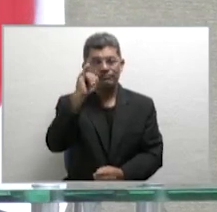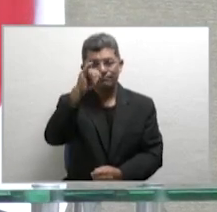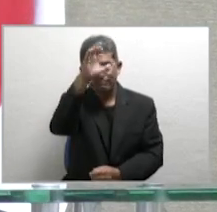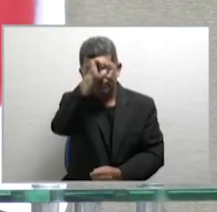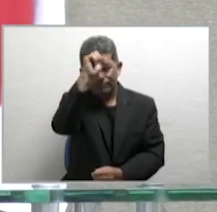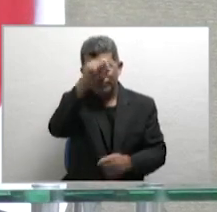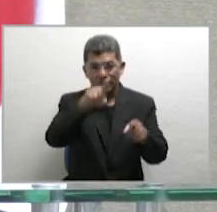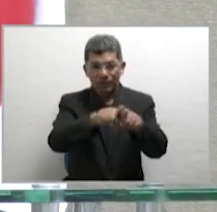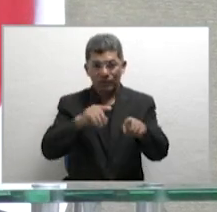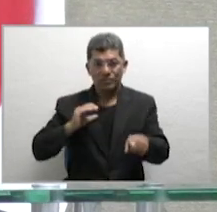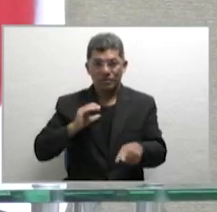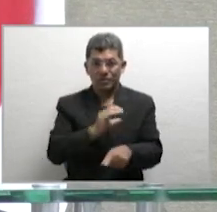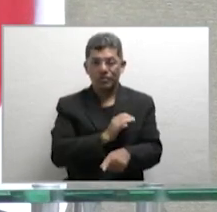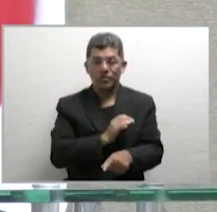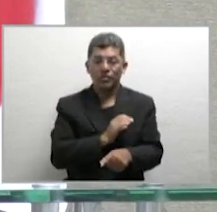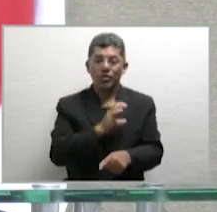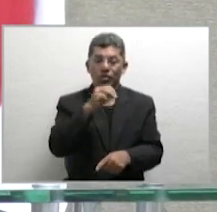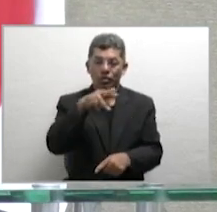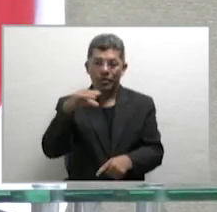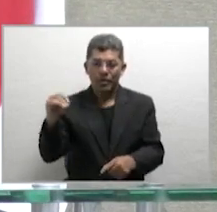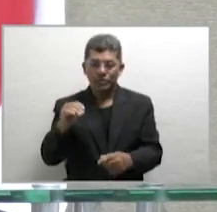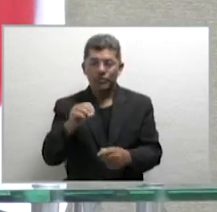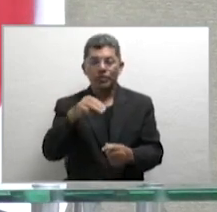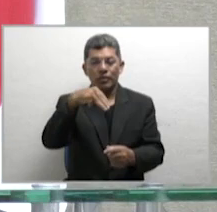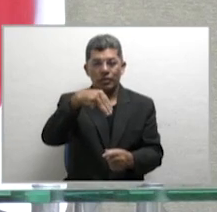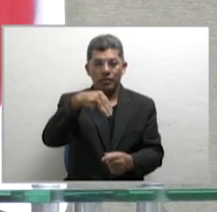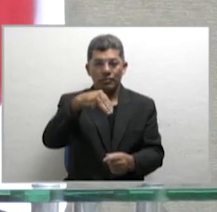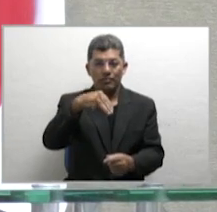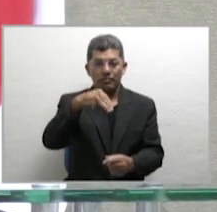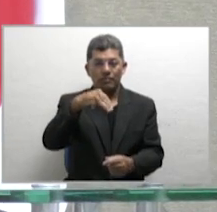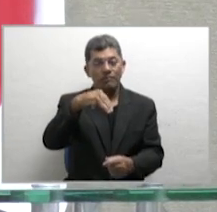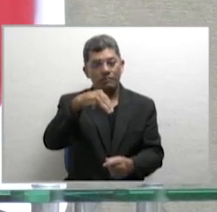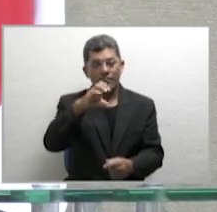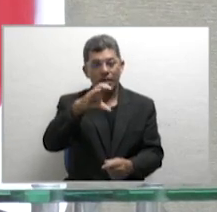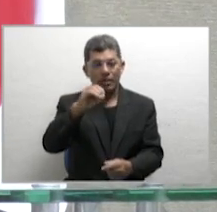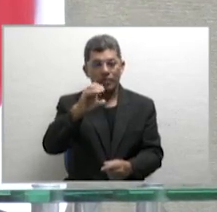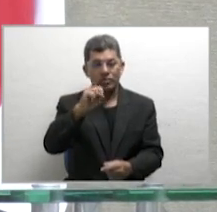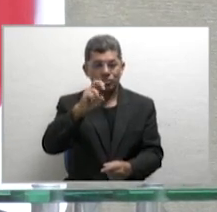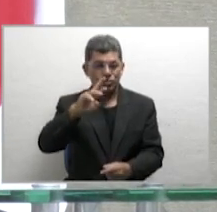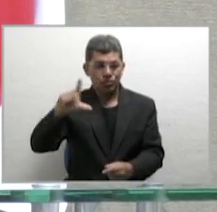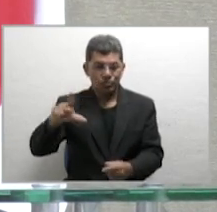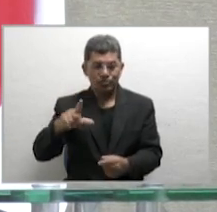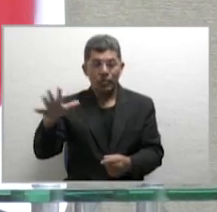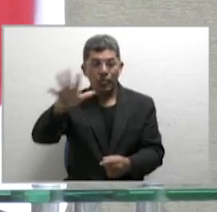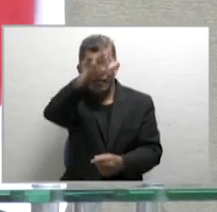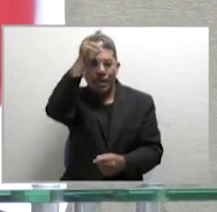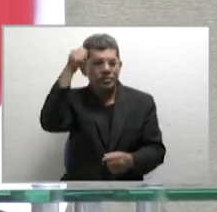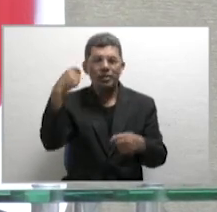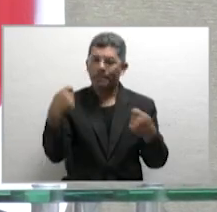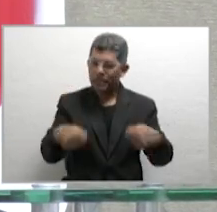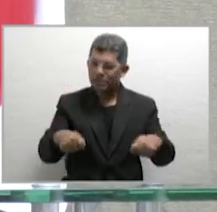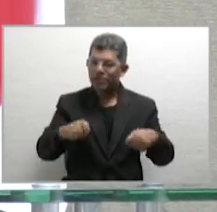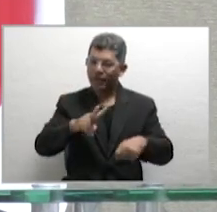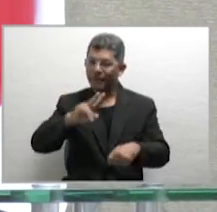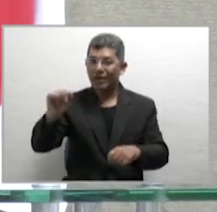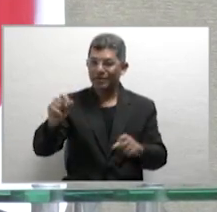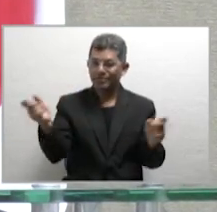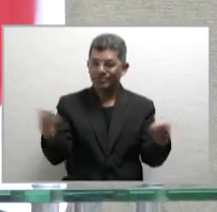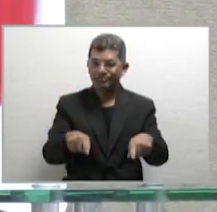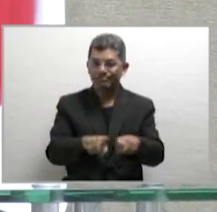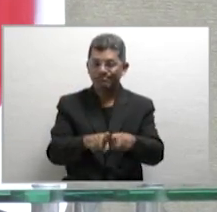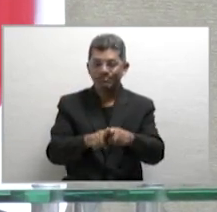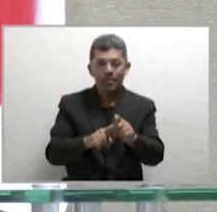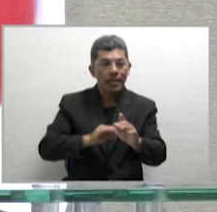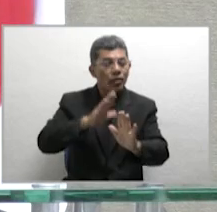empreendedorismo, comércio exterior e Mercosul. O Amazonas precisa e vai,